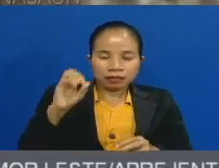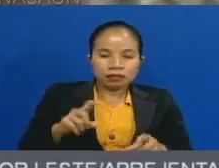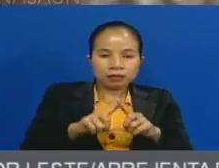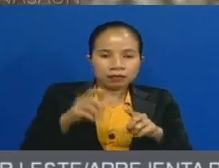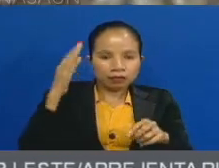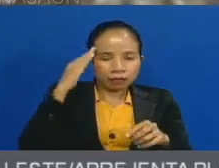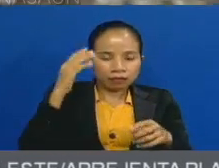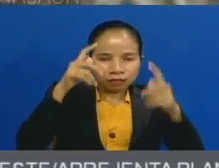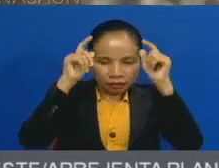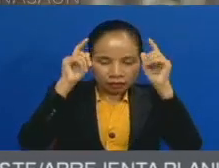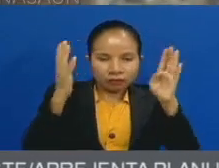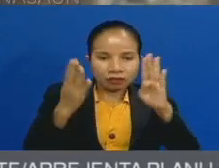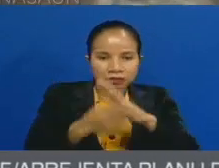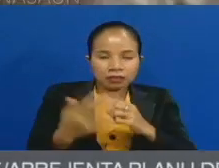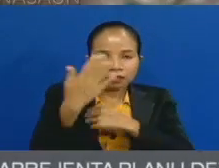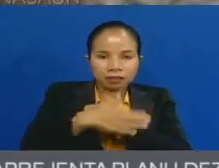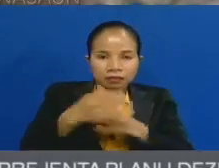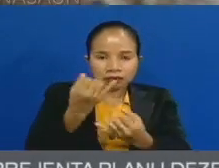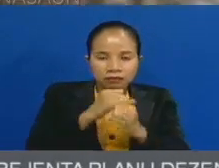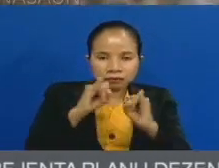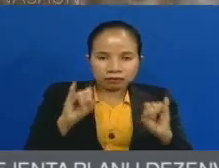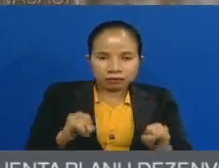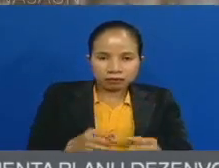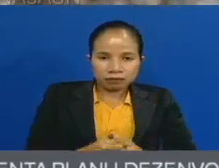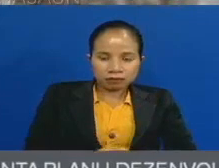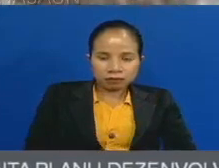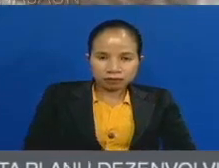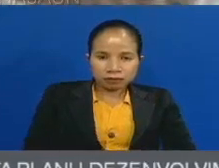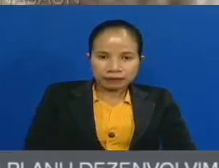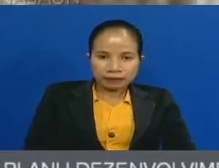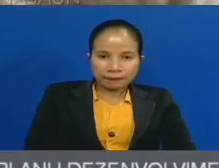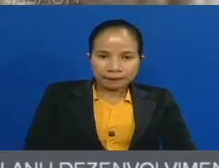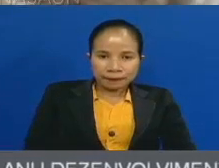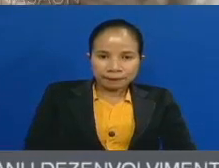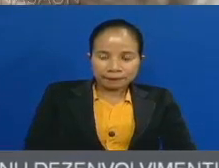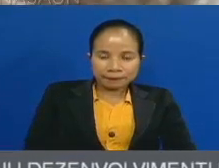de Timor-Leste sai uma nação independente.